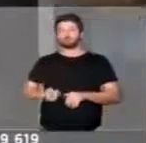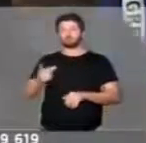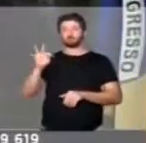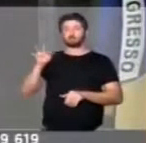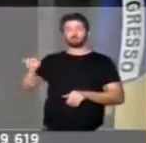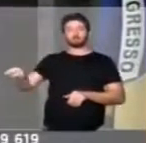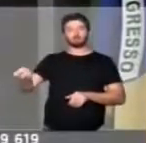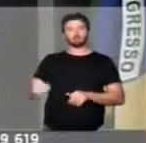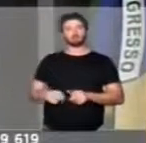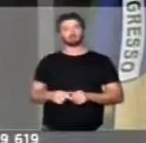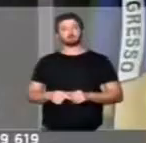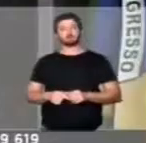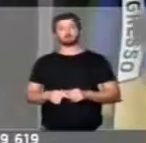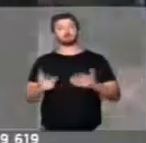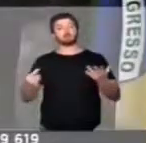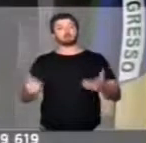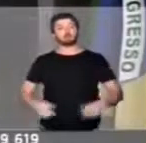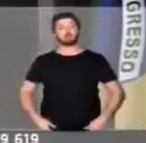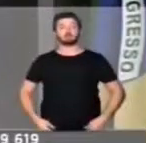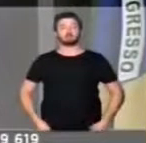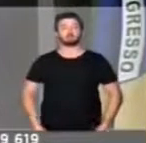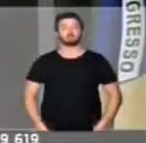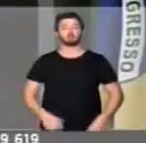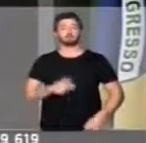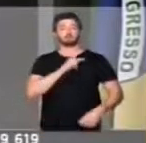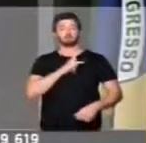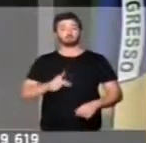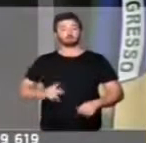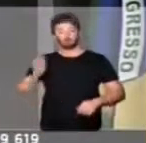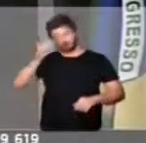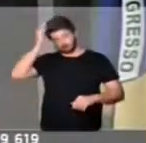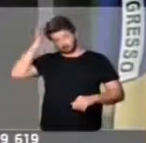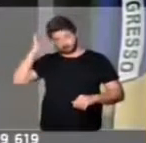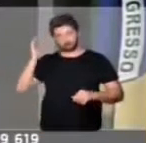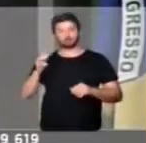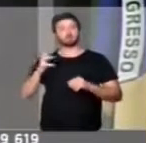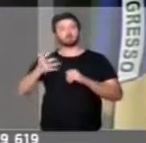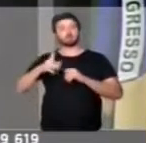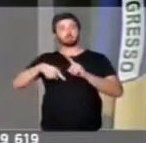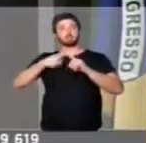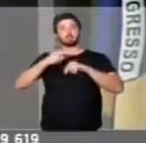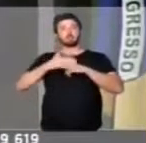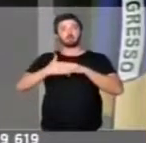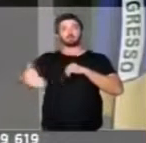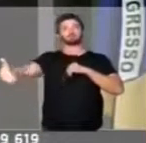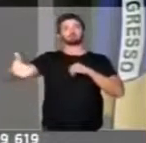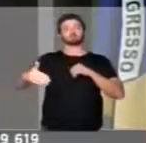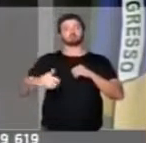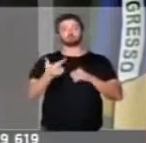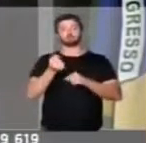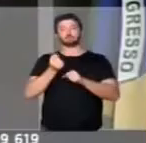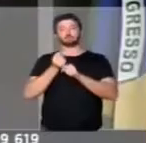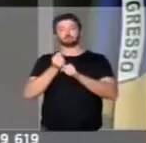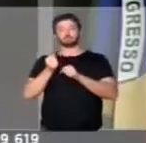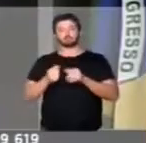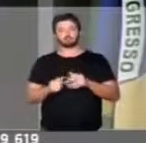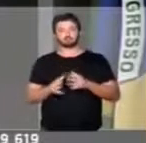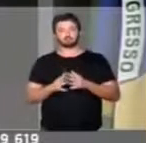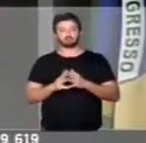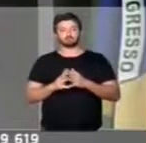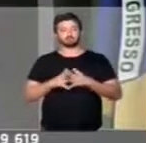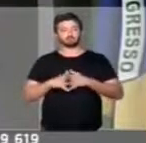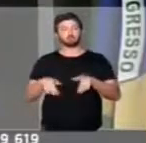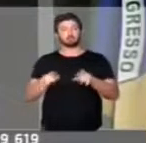PT. E aí o presidente Michel Temer concordou em alongar a dívida dos estados com a União por mais 20 anos e